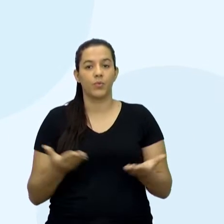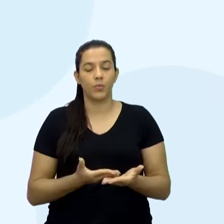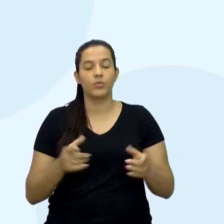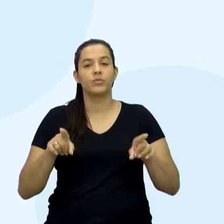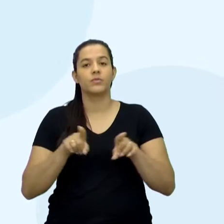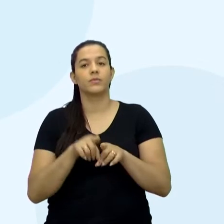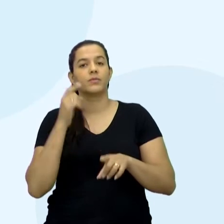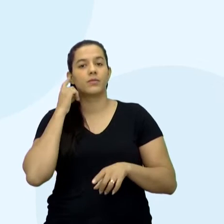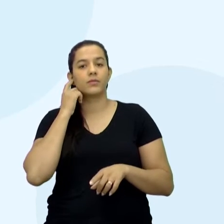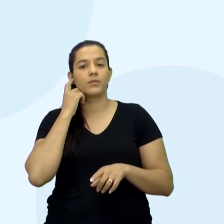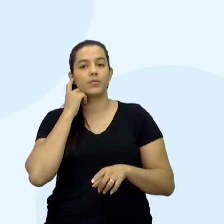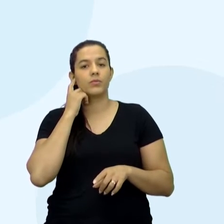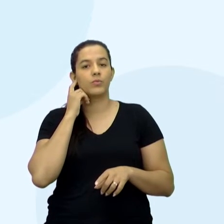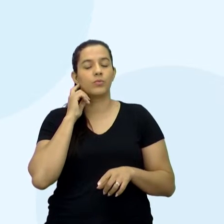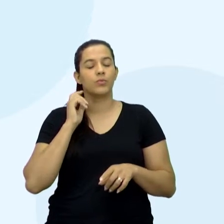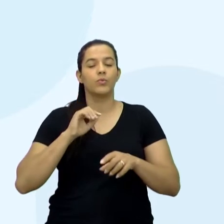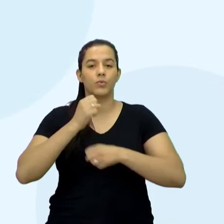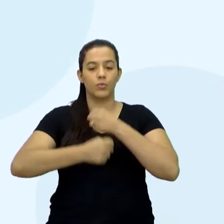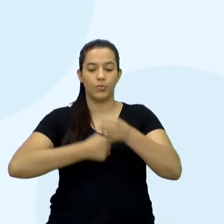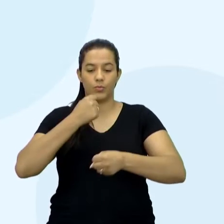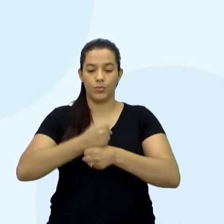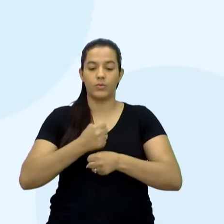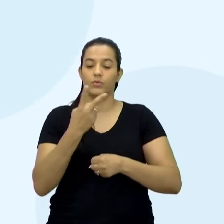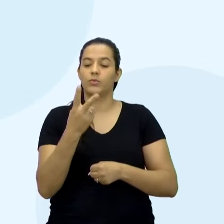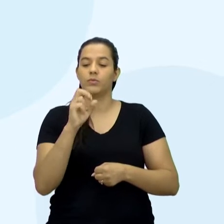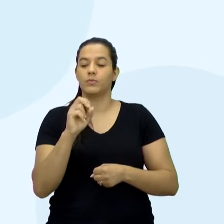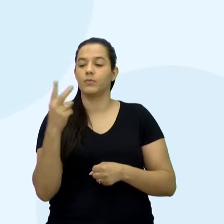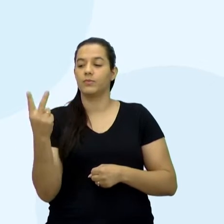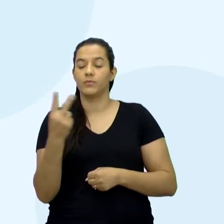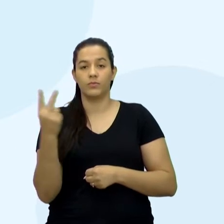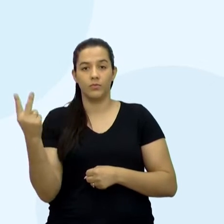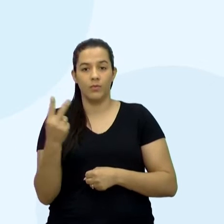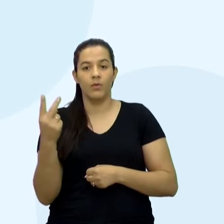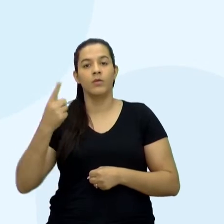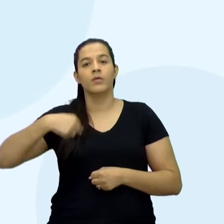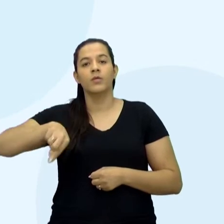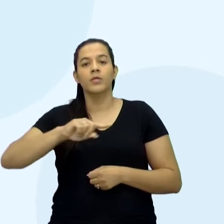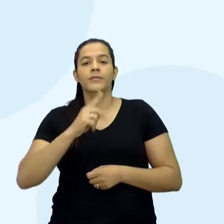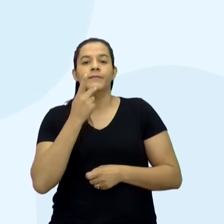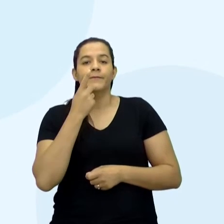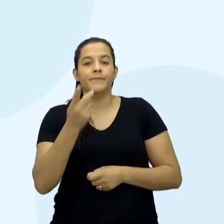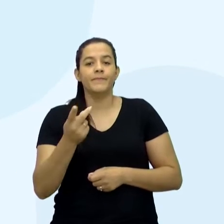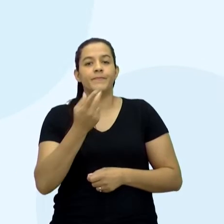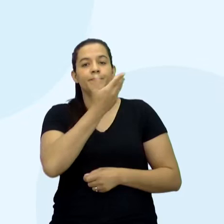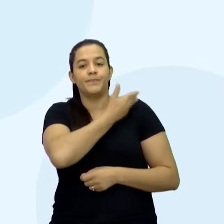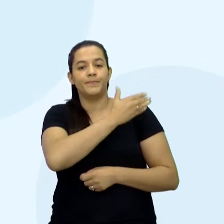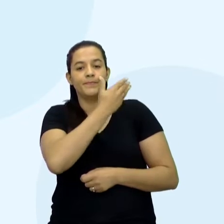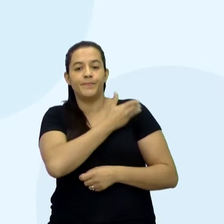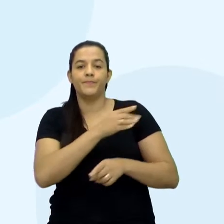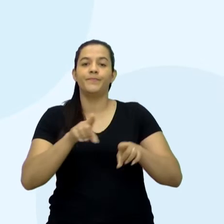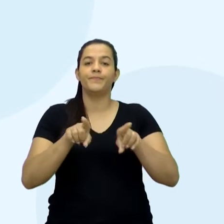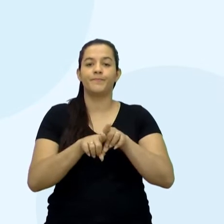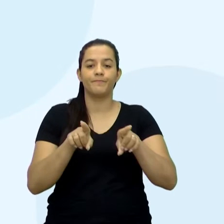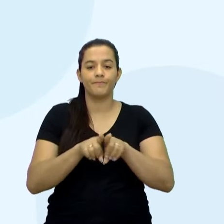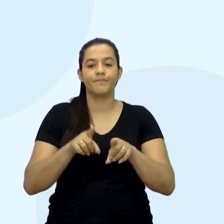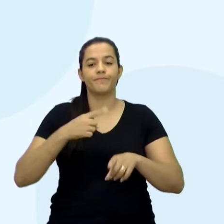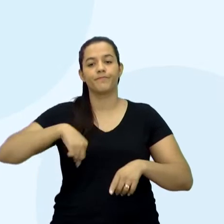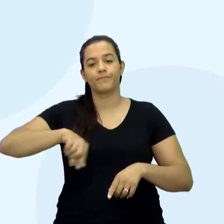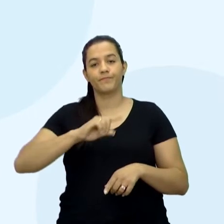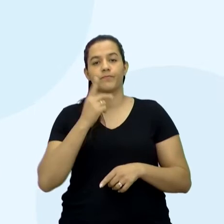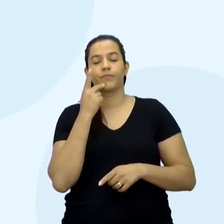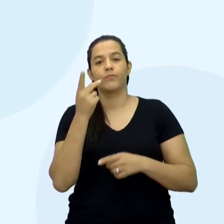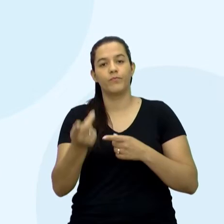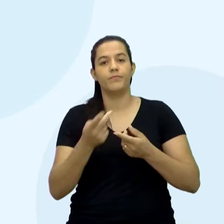gente está falando aí de 2022, falando muito dessa questão de preconceito, podem voltar aqui comigo, falando muito dessa questão aí